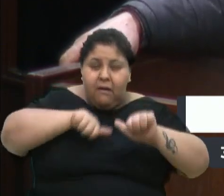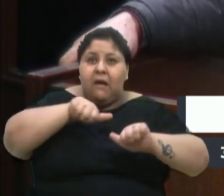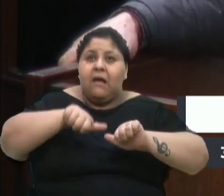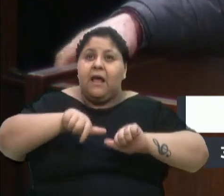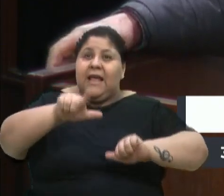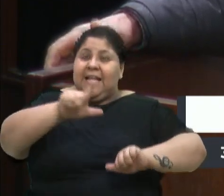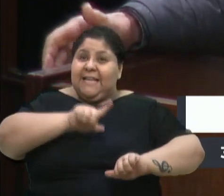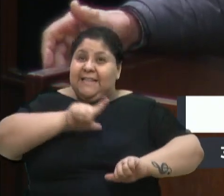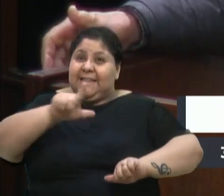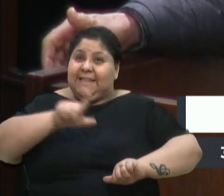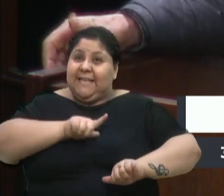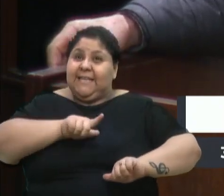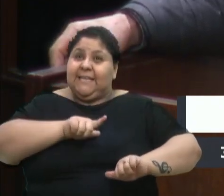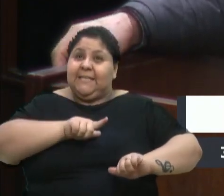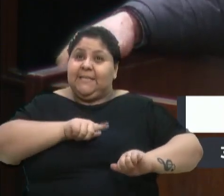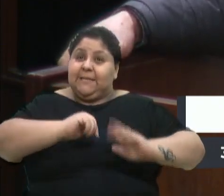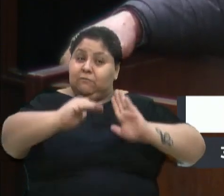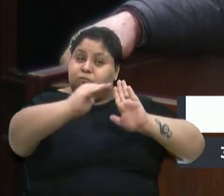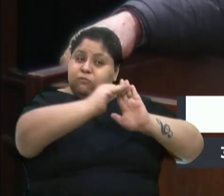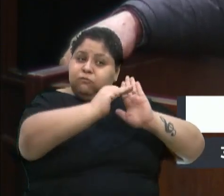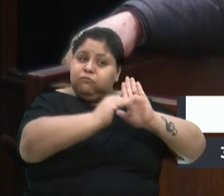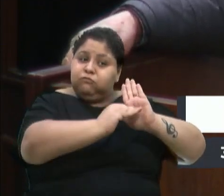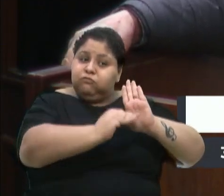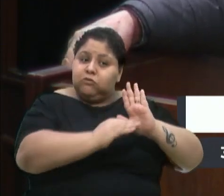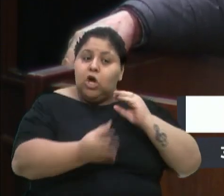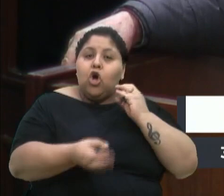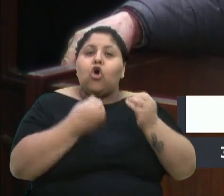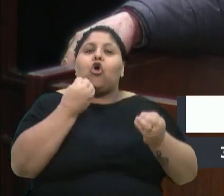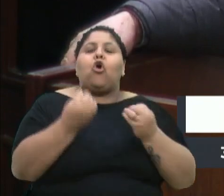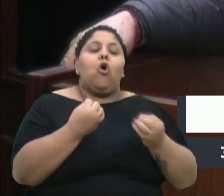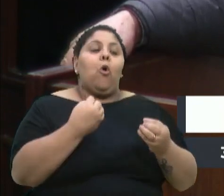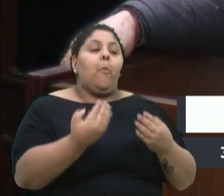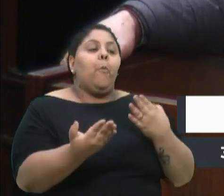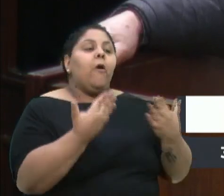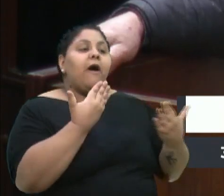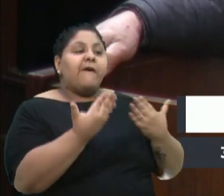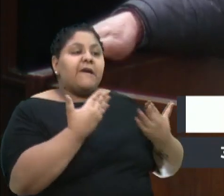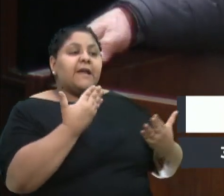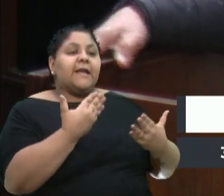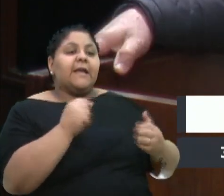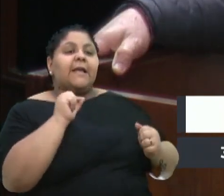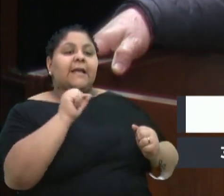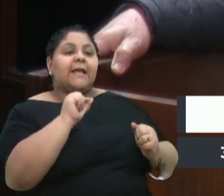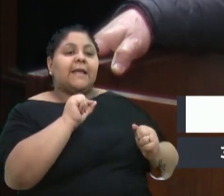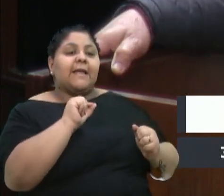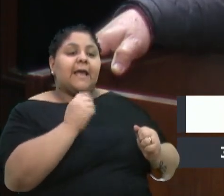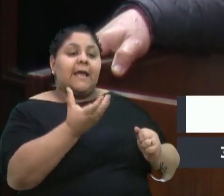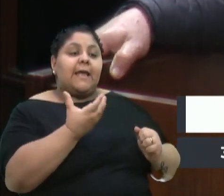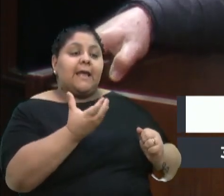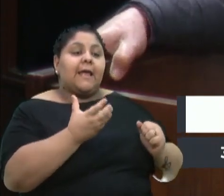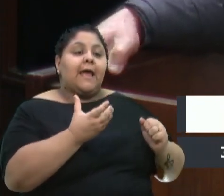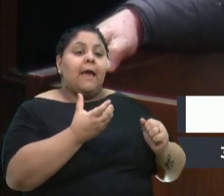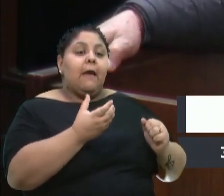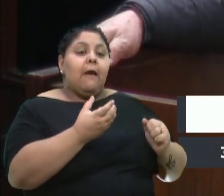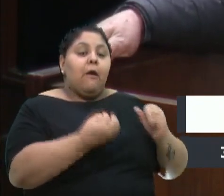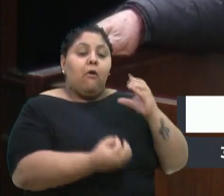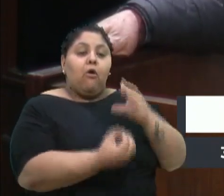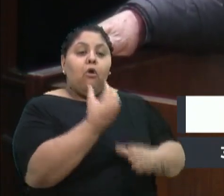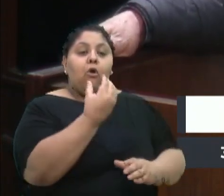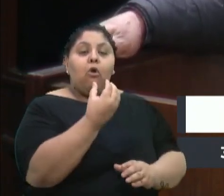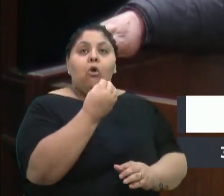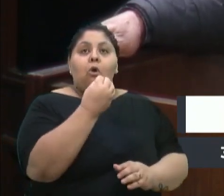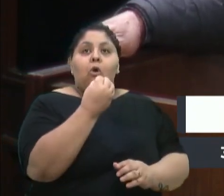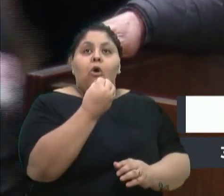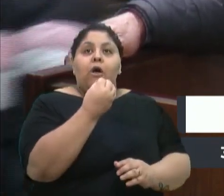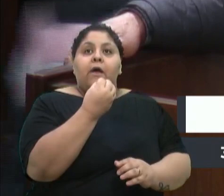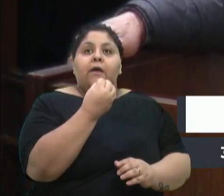tem que ter critérios. Como é que tu vai avaliar quem realmente quer produzir e quem quer somente